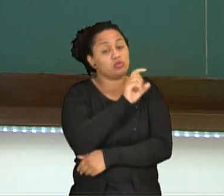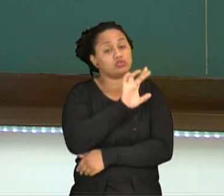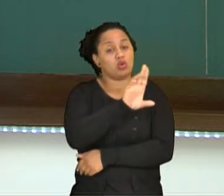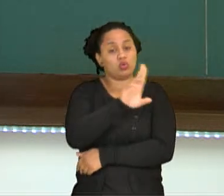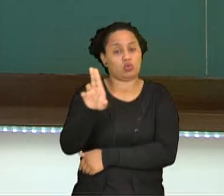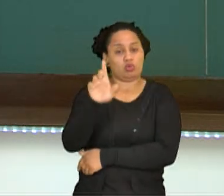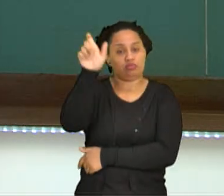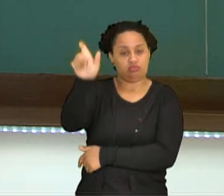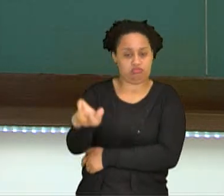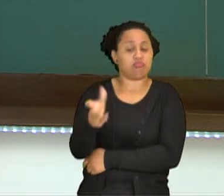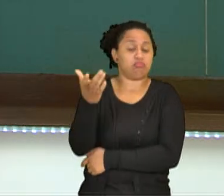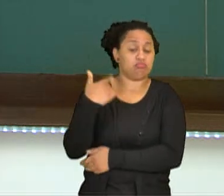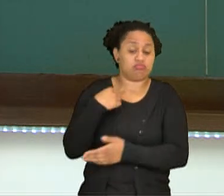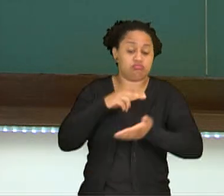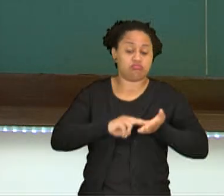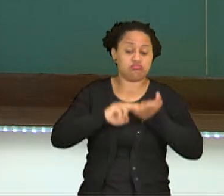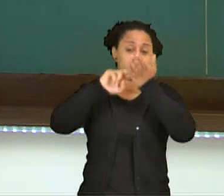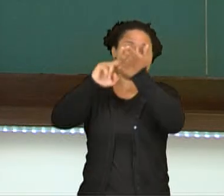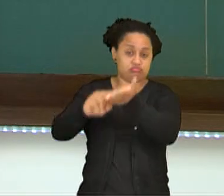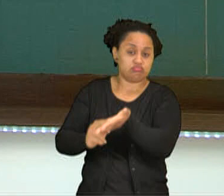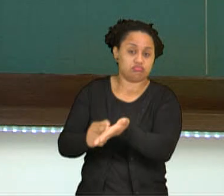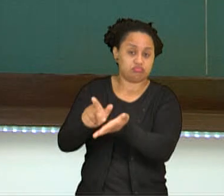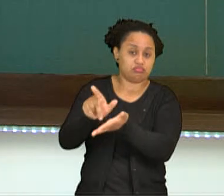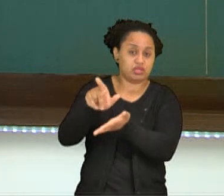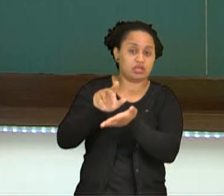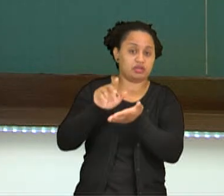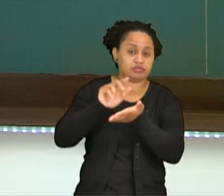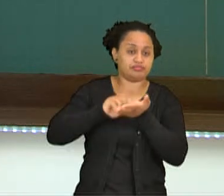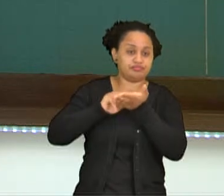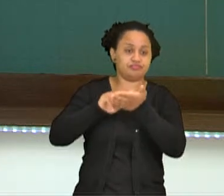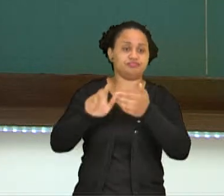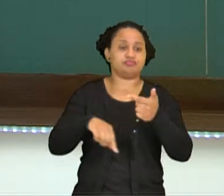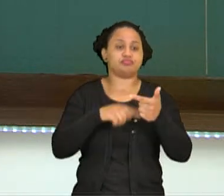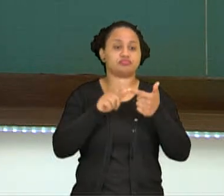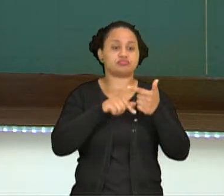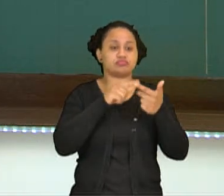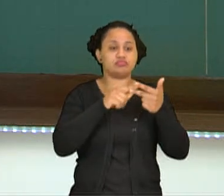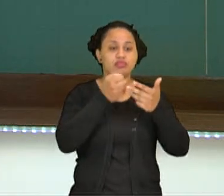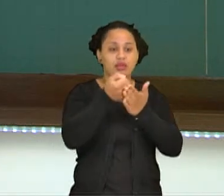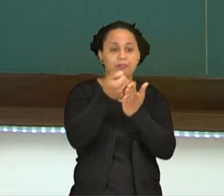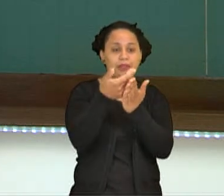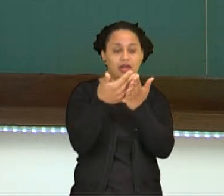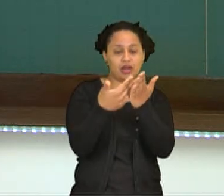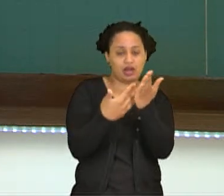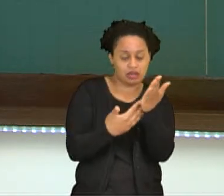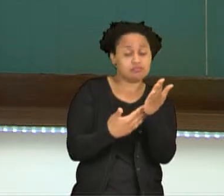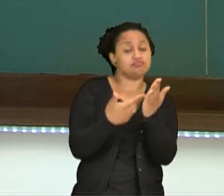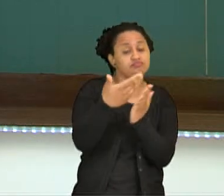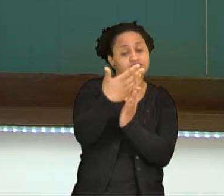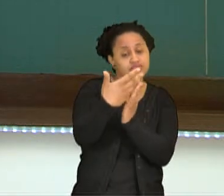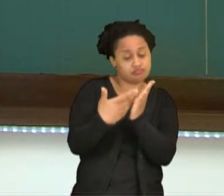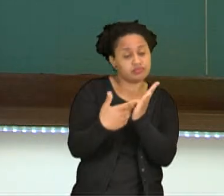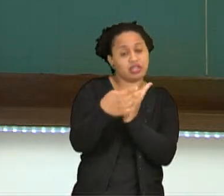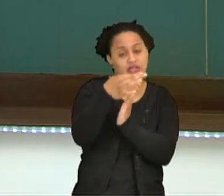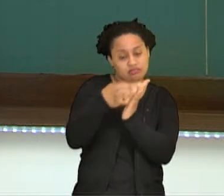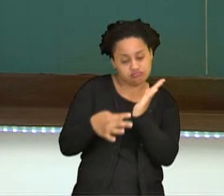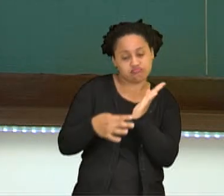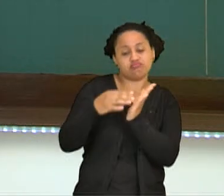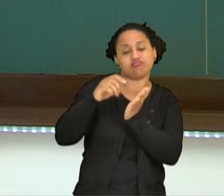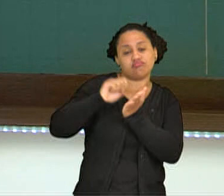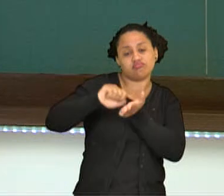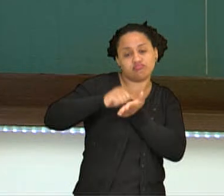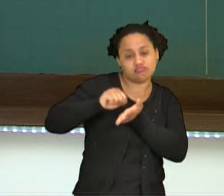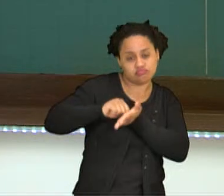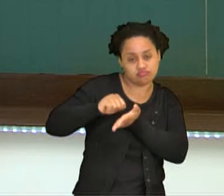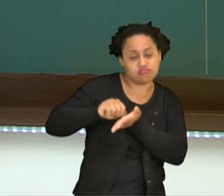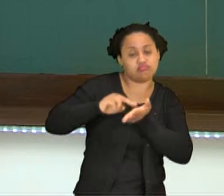da pessoa para quem eu vou escrever a carta. O corpo do texto, que aí a gente está falando literalmente da carta, do conteúdo